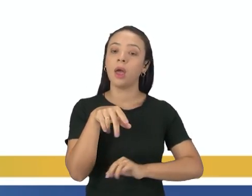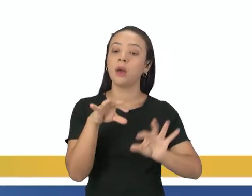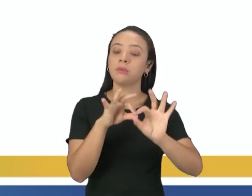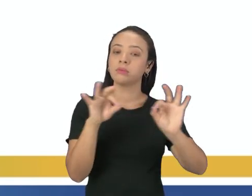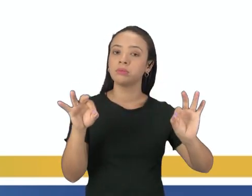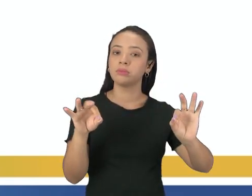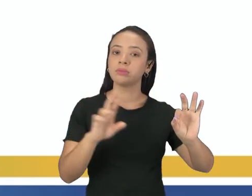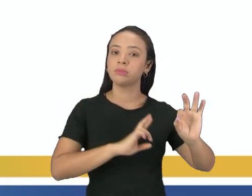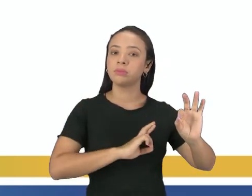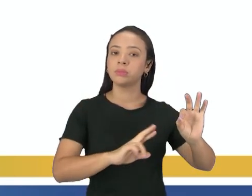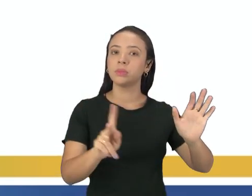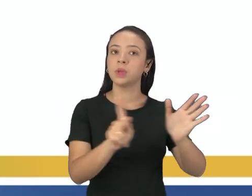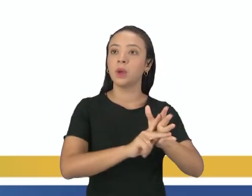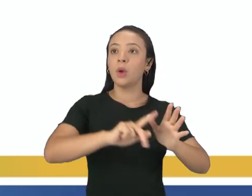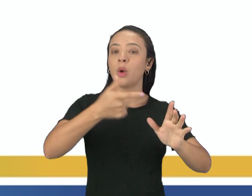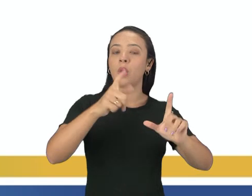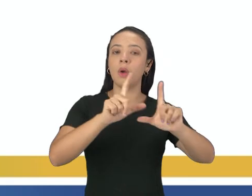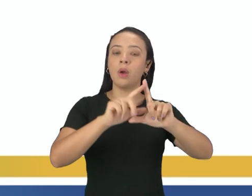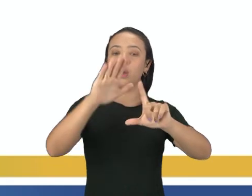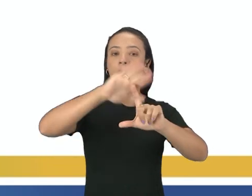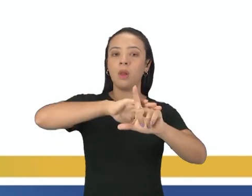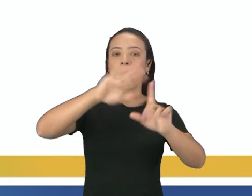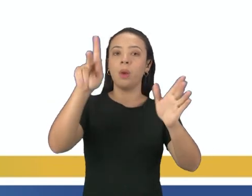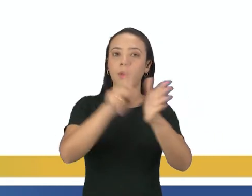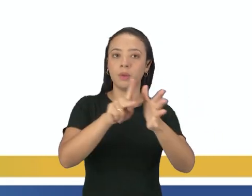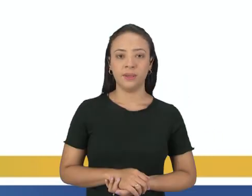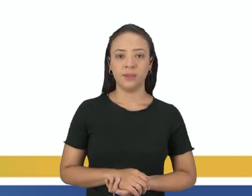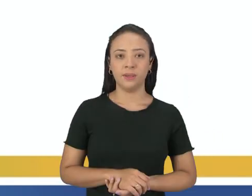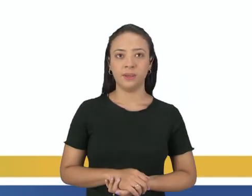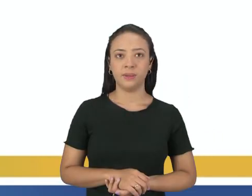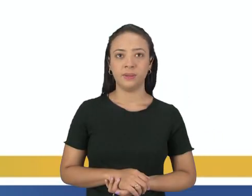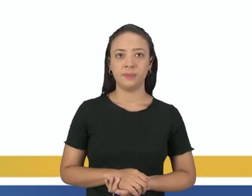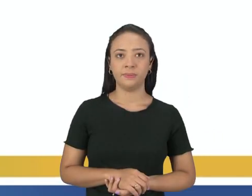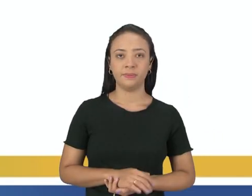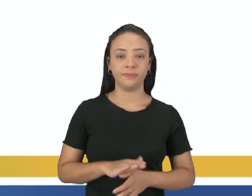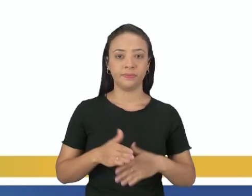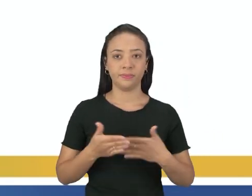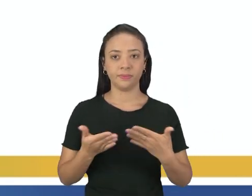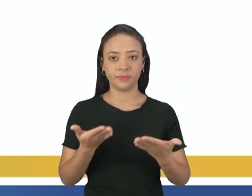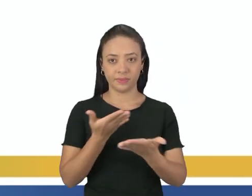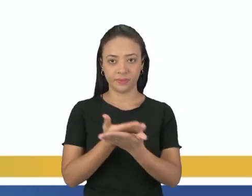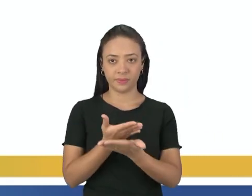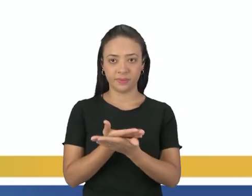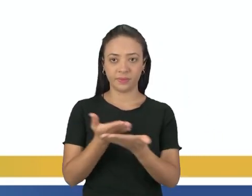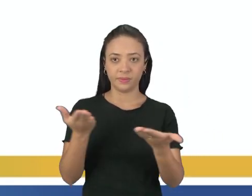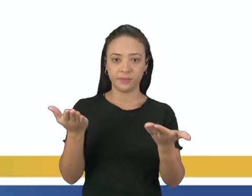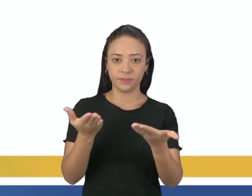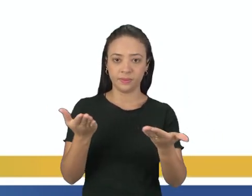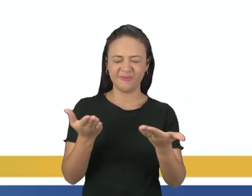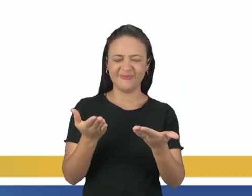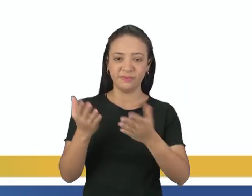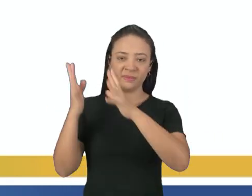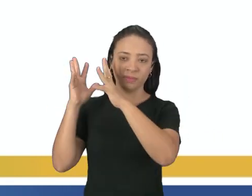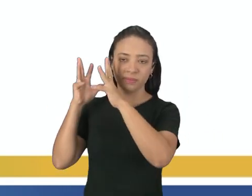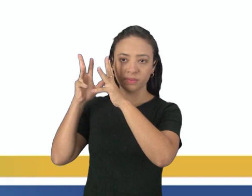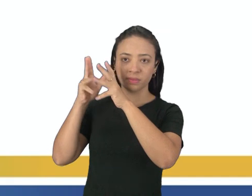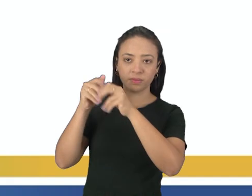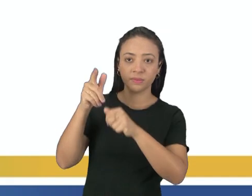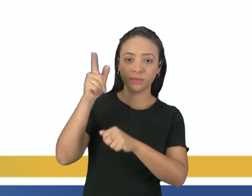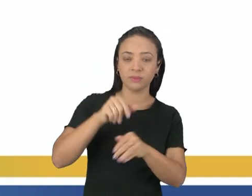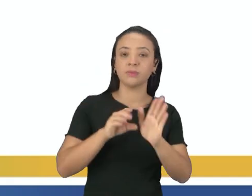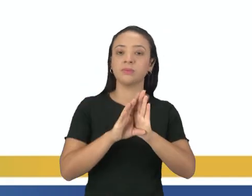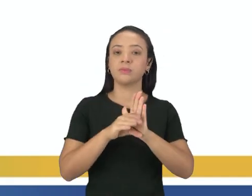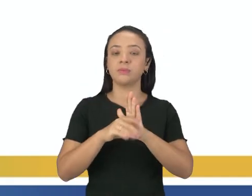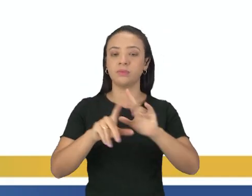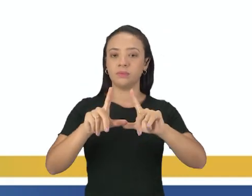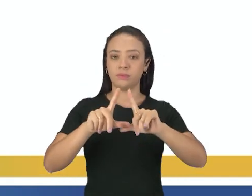né, representa a medida dos outros dois lados desse triângulo. Então, na aula de hoje, né, nós retomamos o conceito